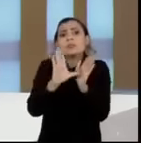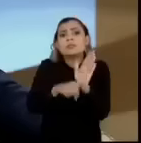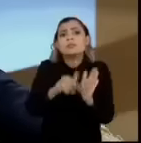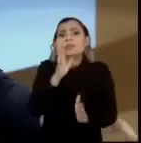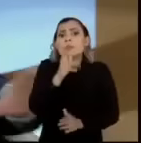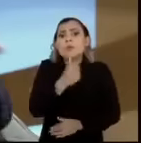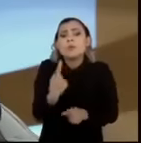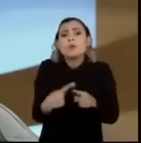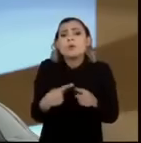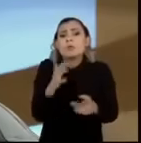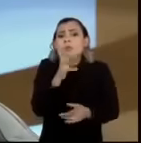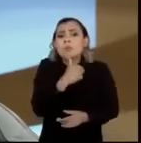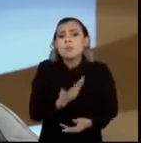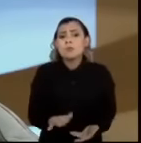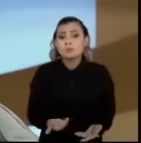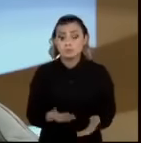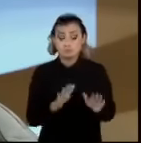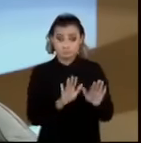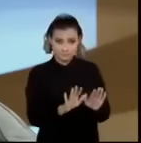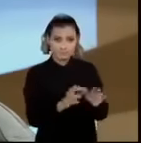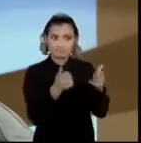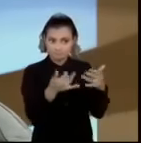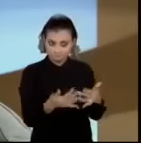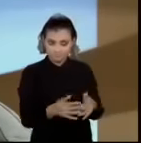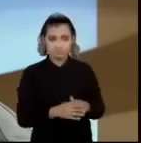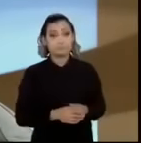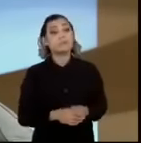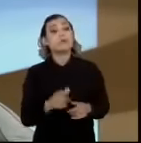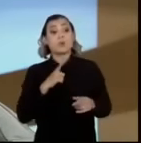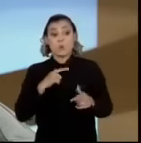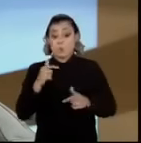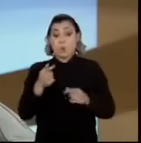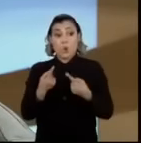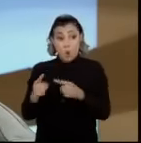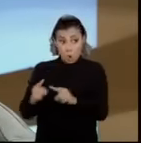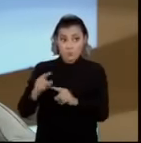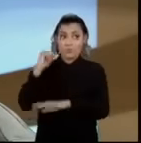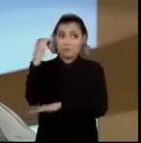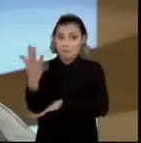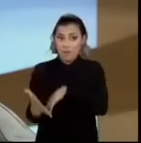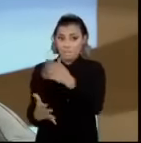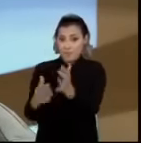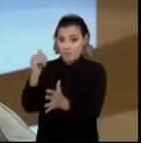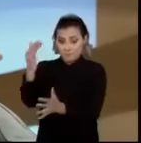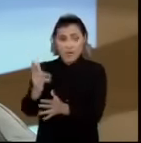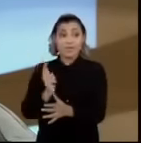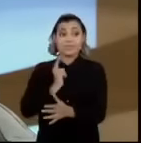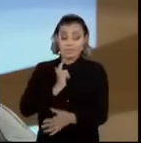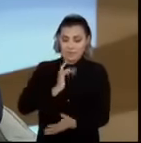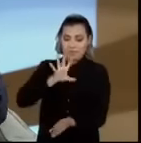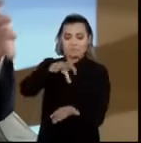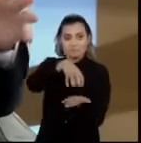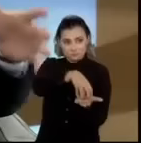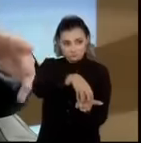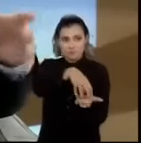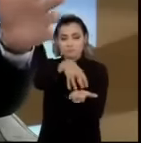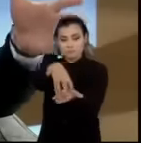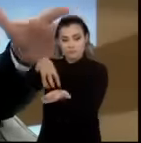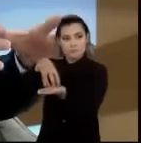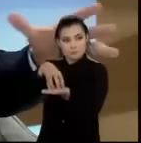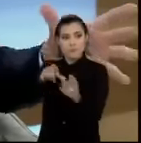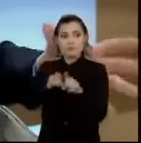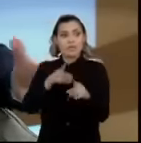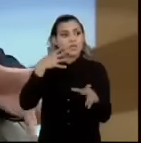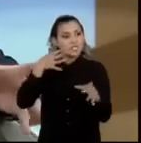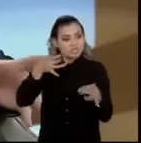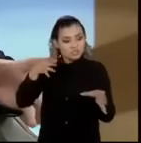agir? Então, vamos lá. O combate ao desmatamento. O combate ao desmatamento é feito nas unidades de conservação, como você sabe, terras